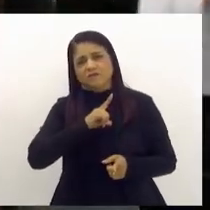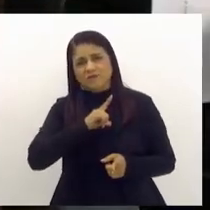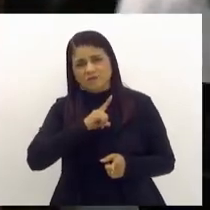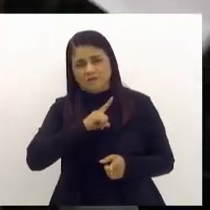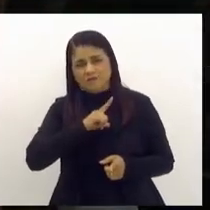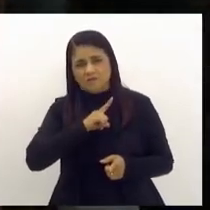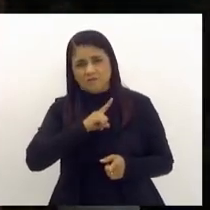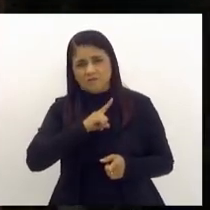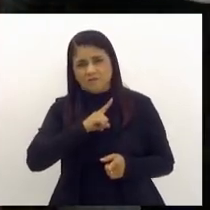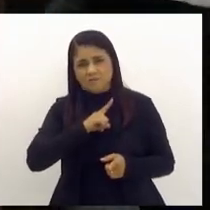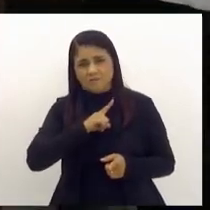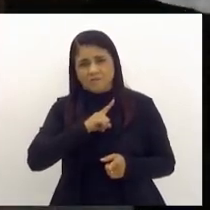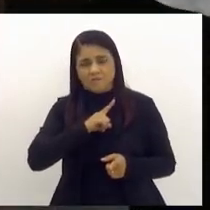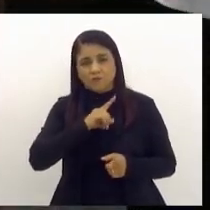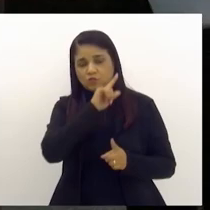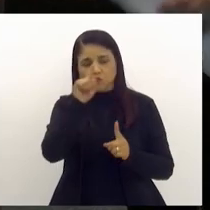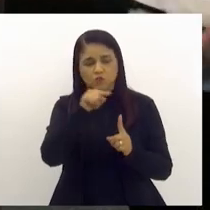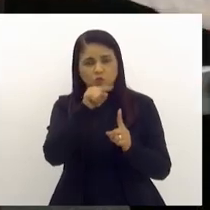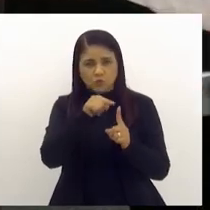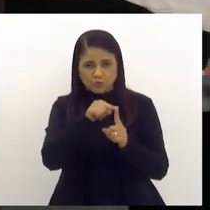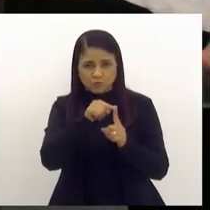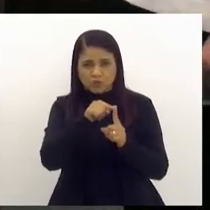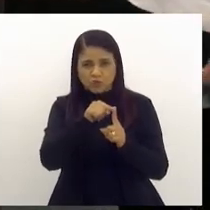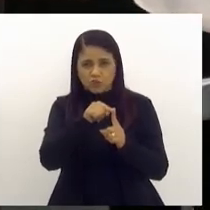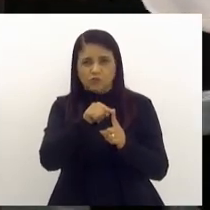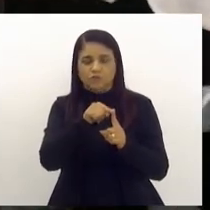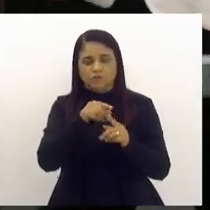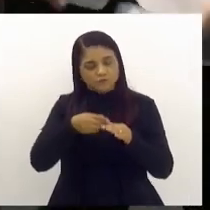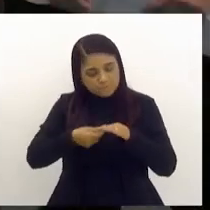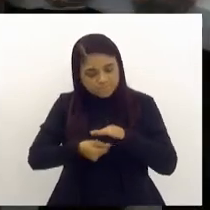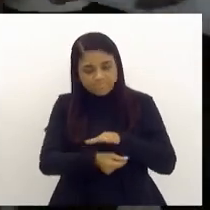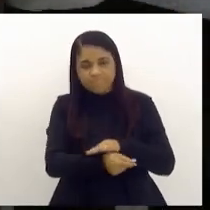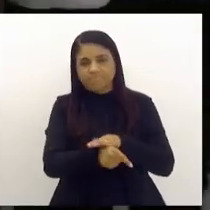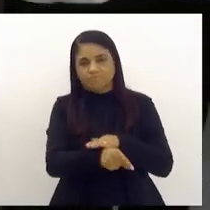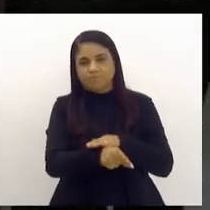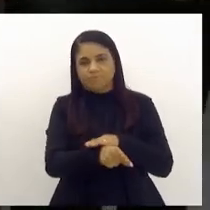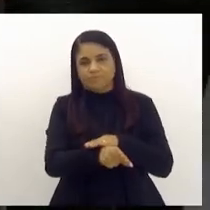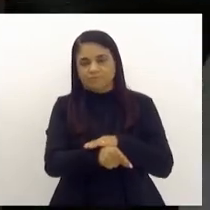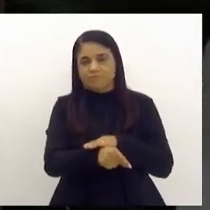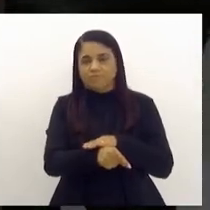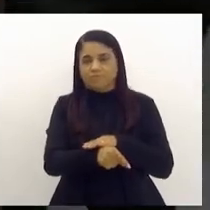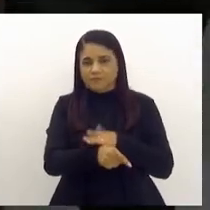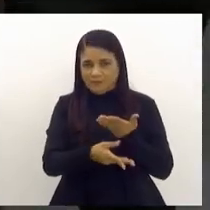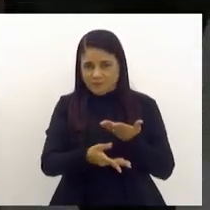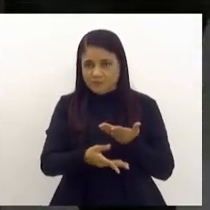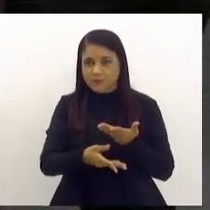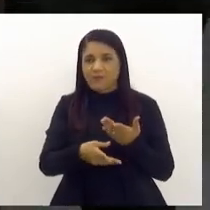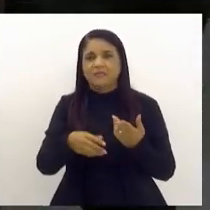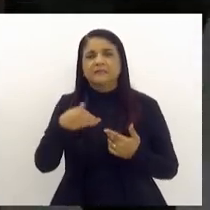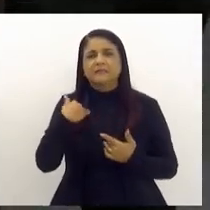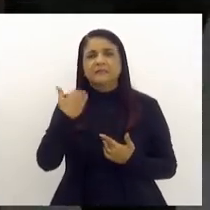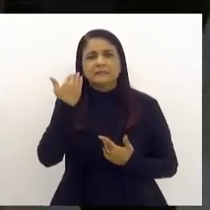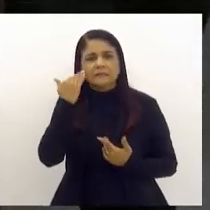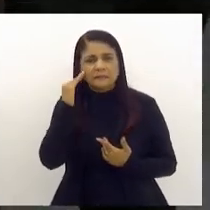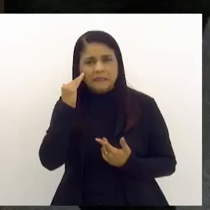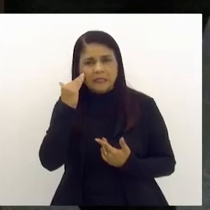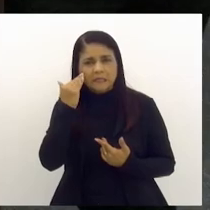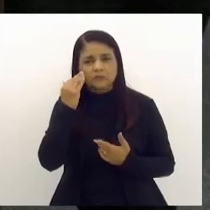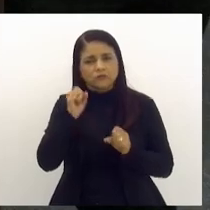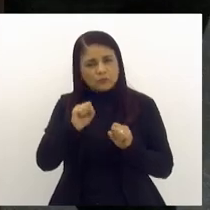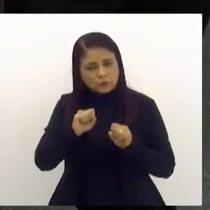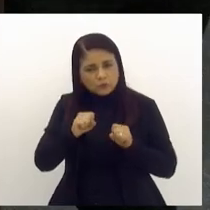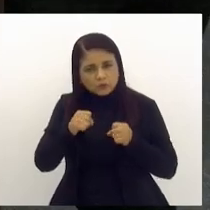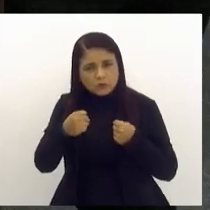fins que foram acolhidos e elencados pelos próprios fundos. A gente entende, senhor presidente, do